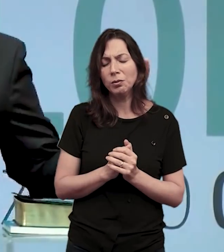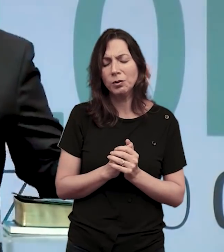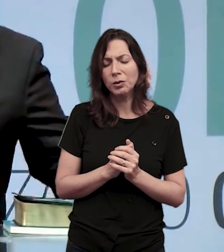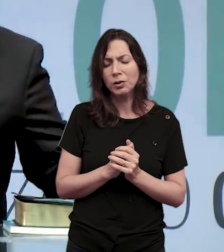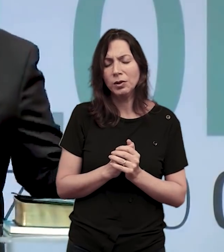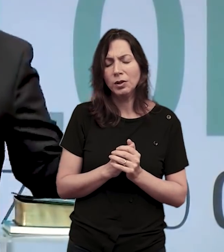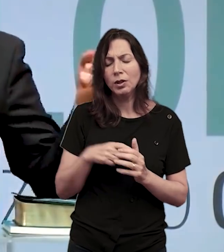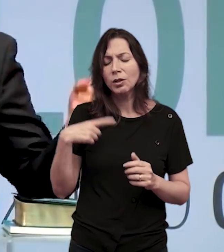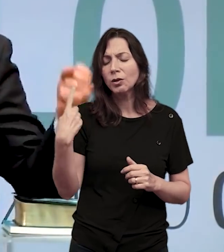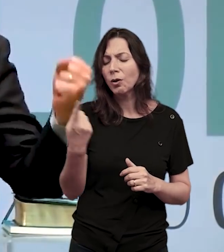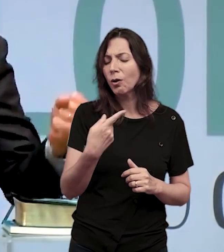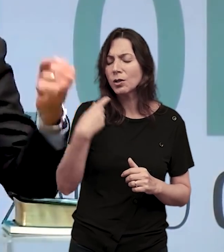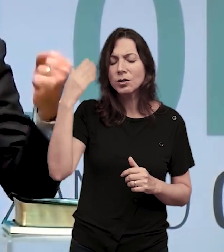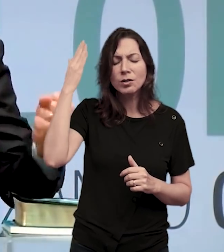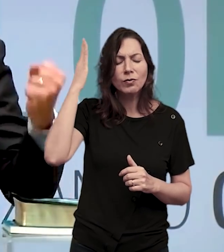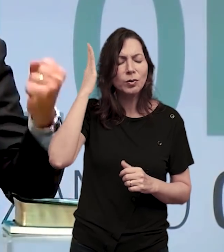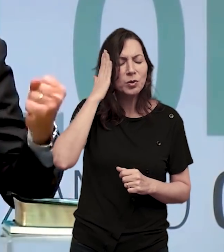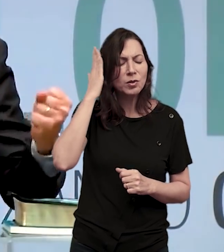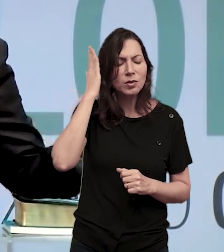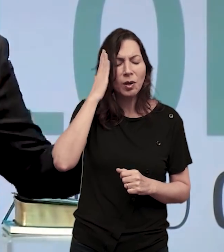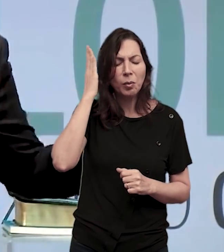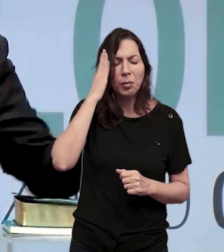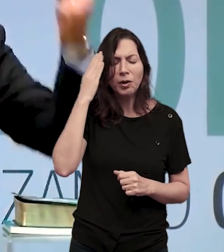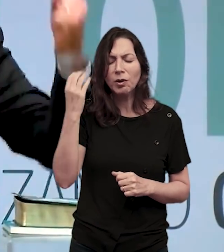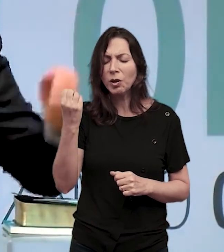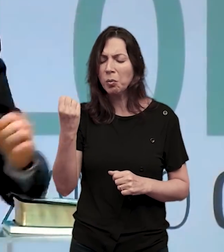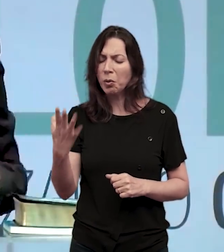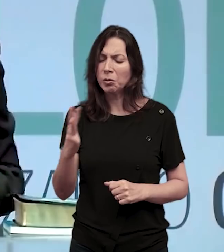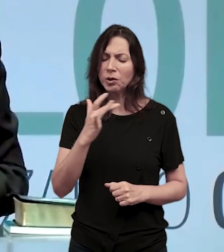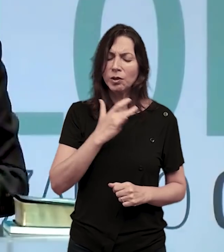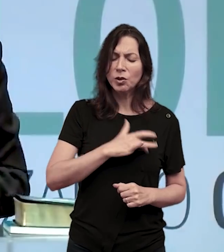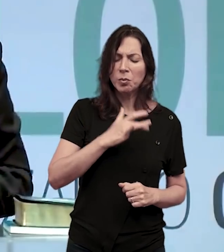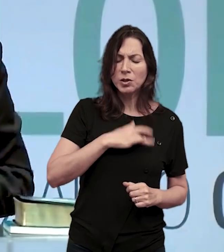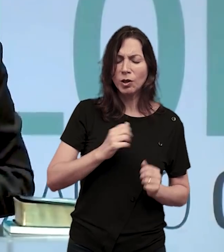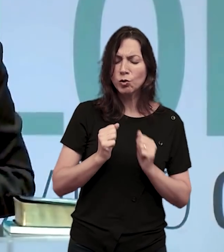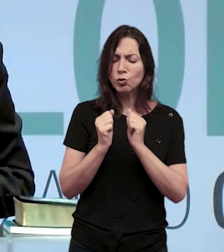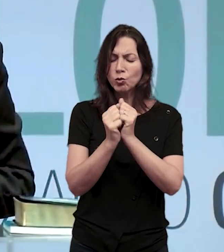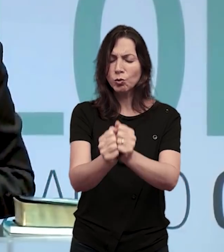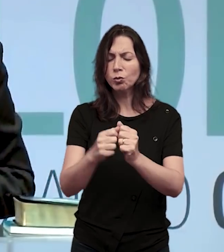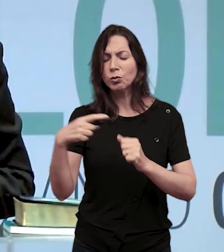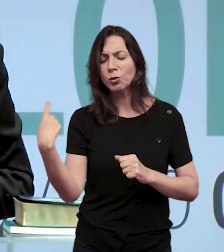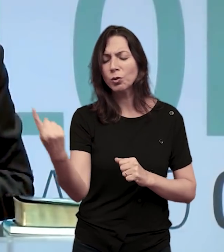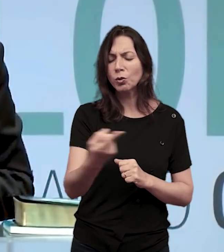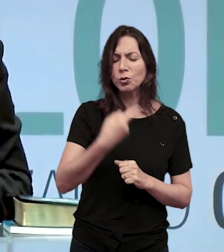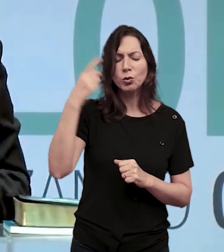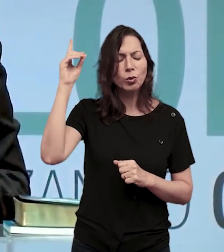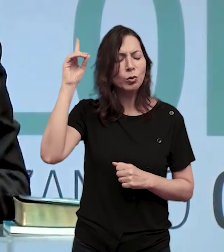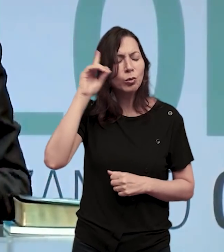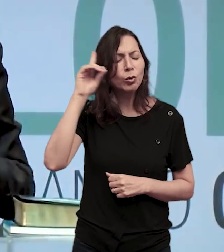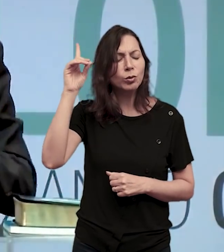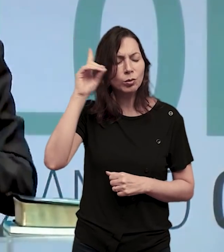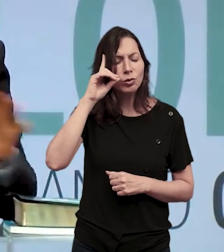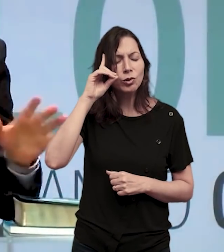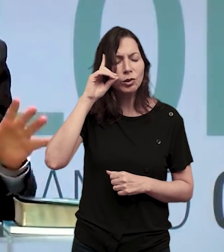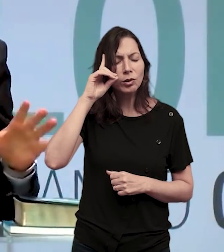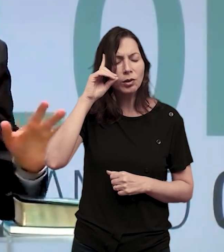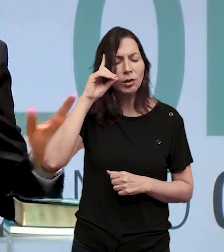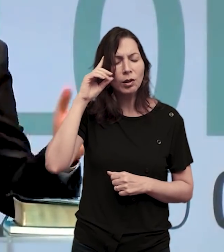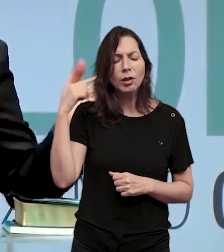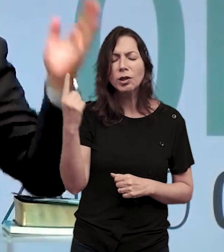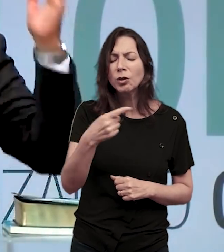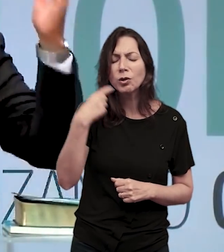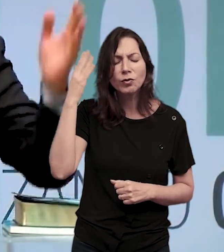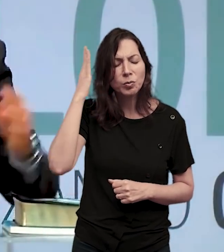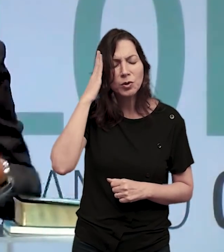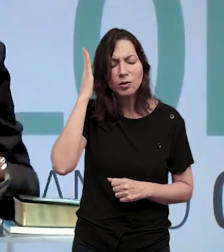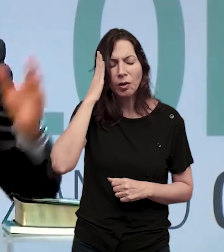nós saberemos que bondade e misericórdia nos seguirão todos os dias da nossa vida. E então saberemos que quando a jornada